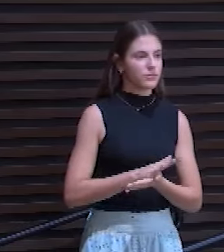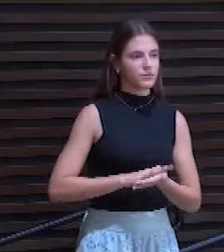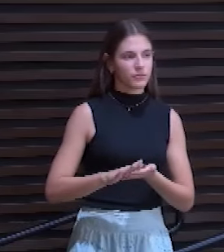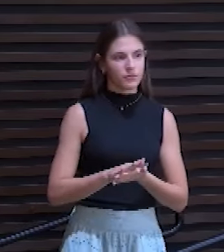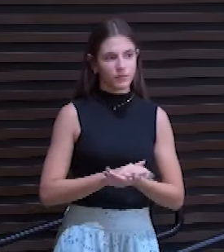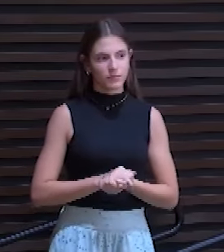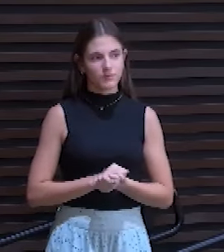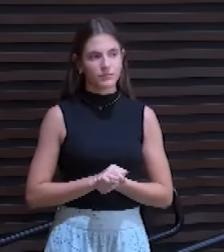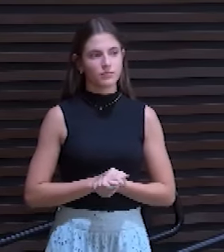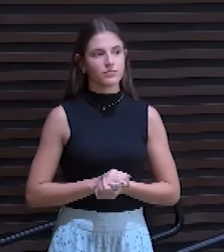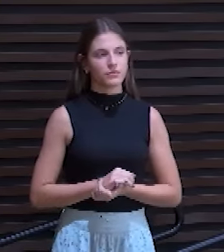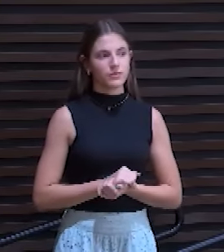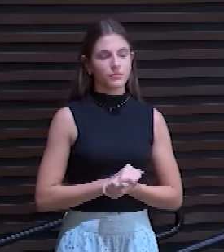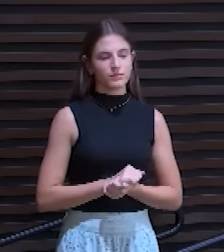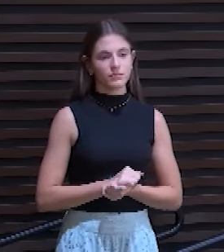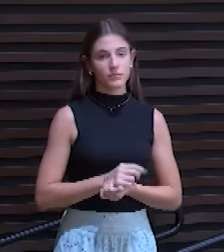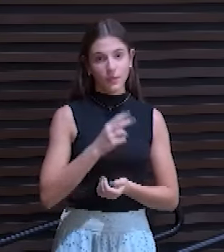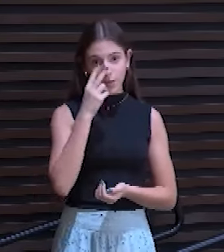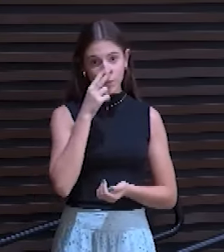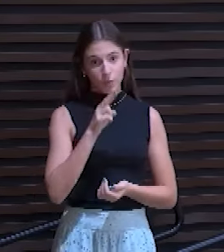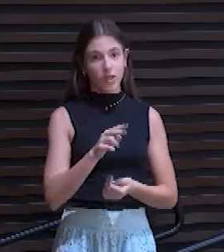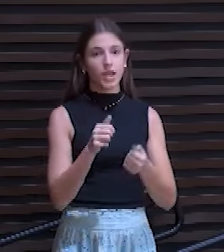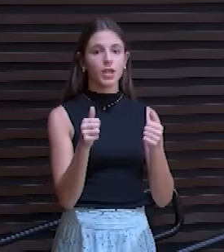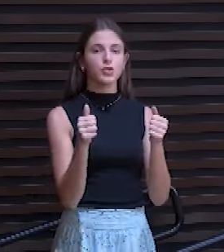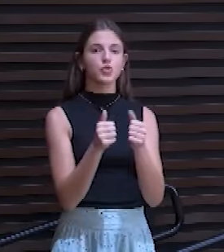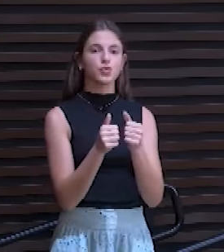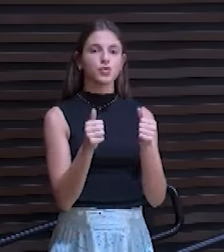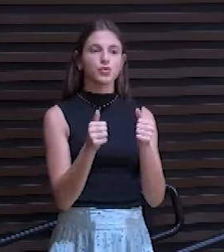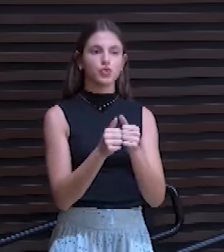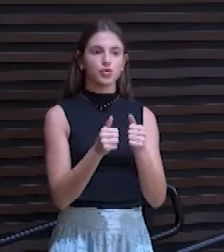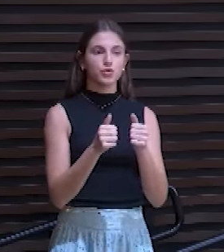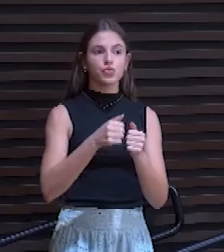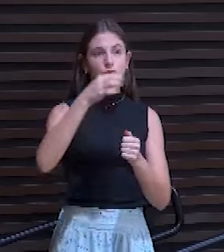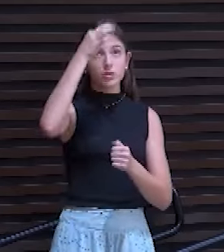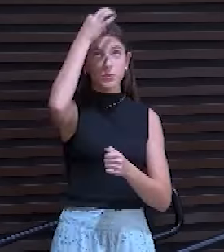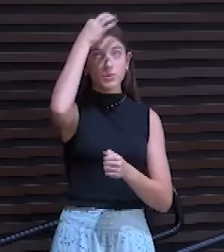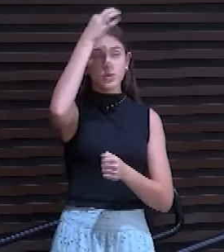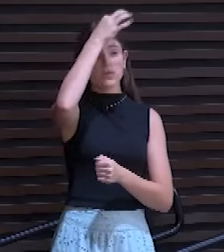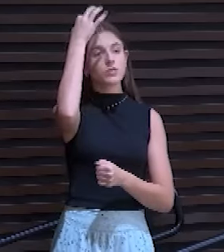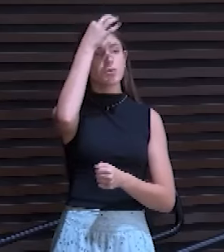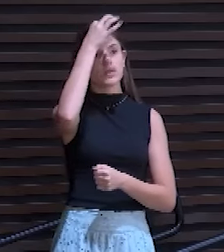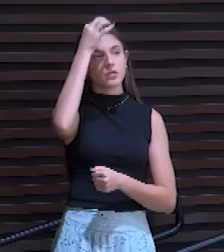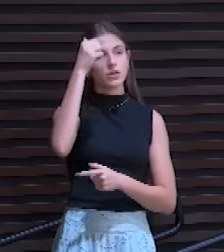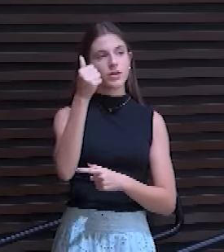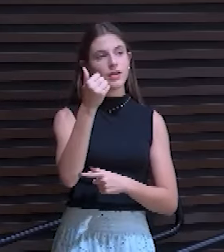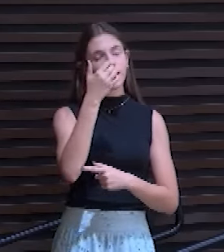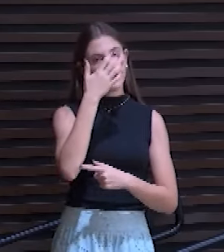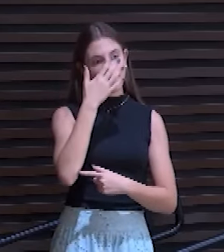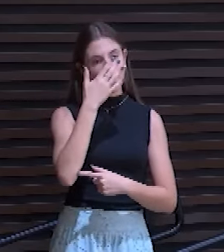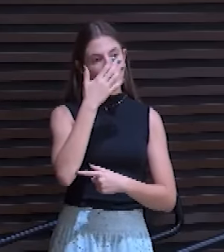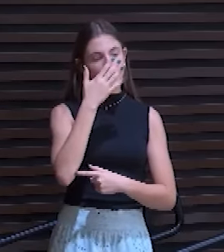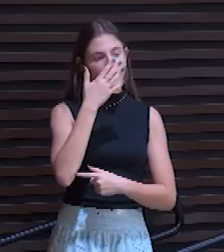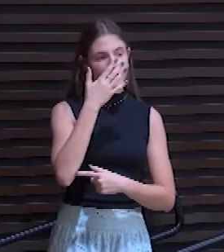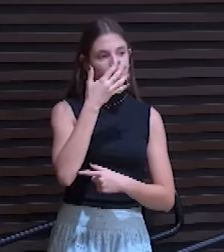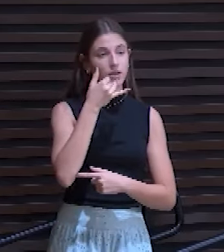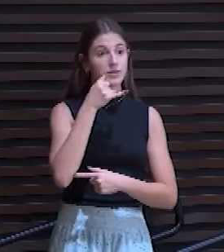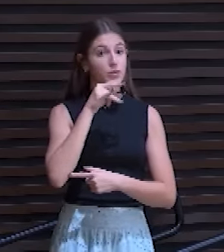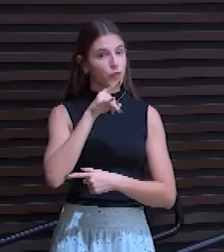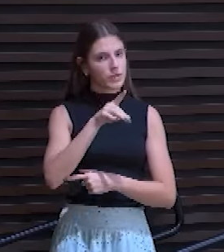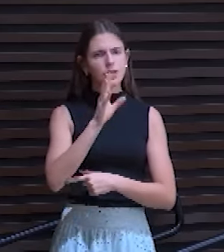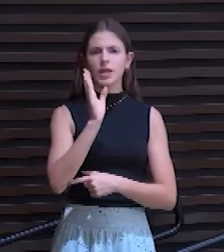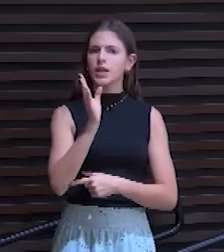Queria que você lesse juntamente comigo e que o Espírito Santo de Deus revele, se você ainda não tem